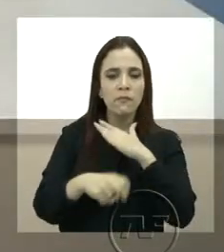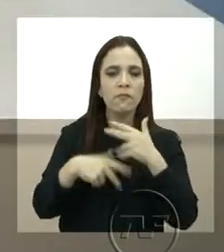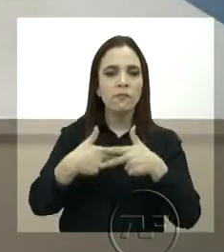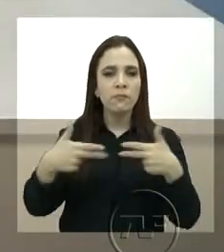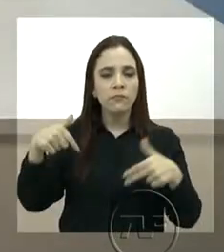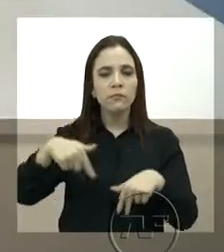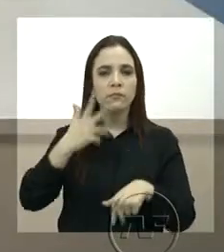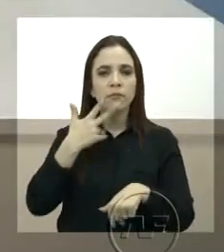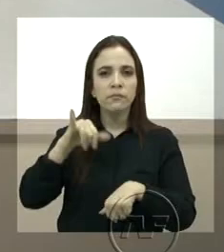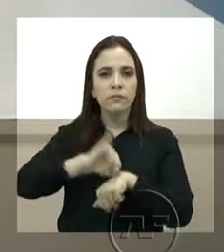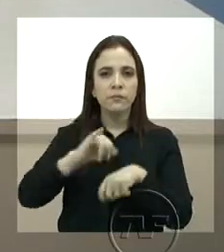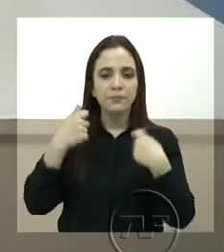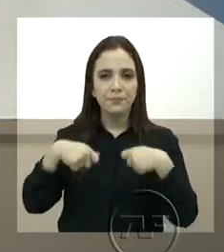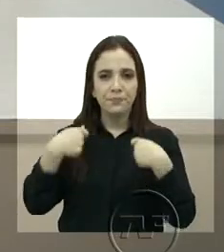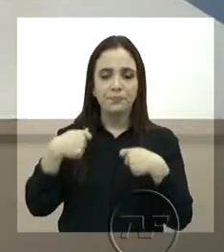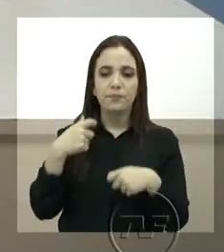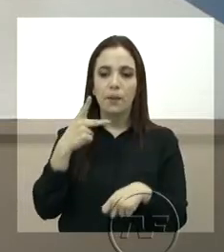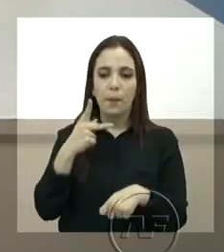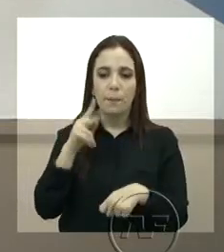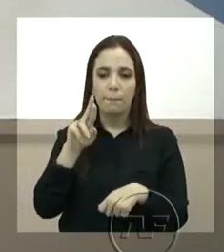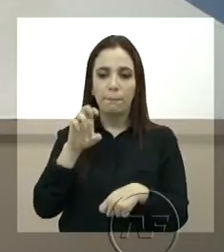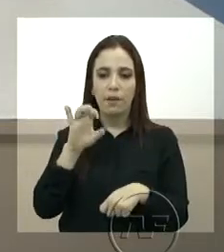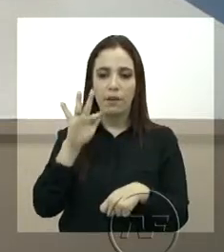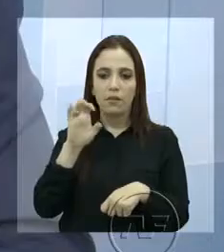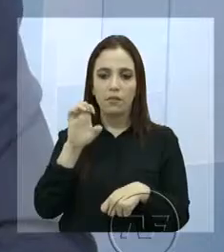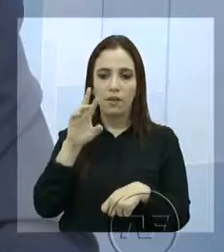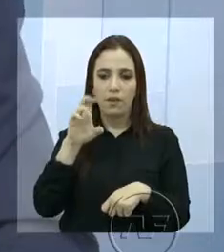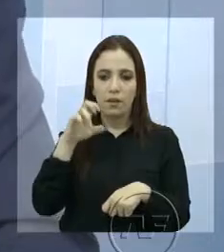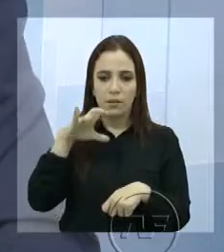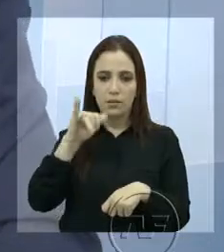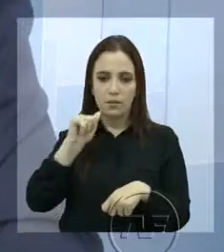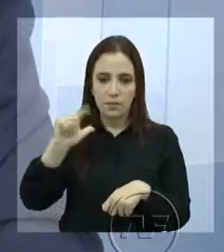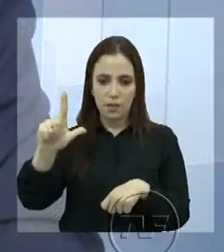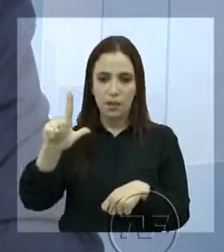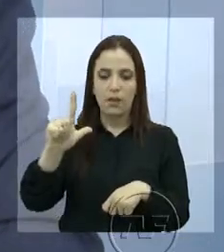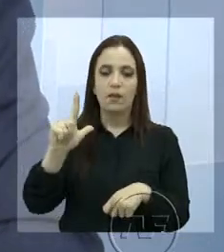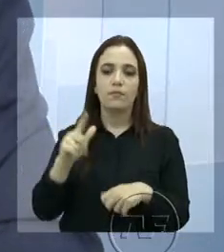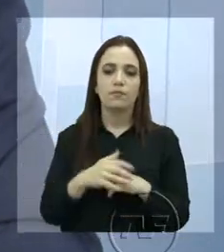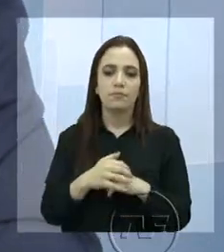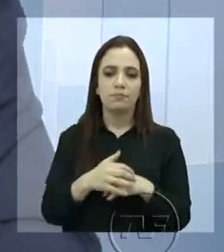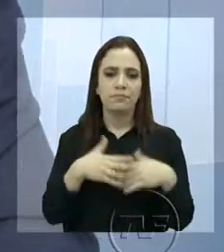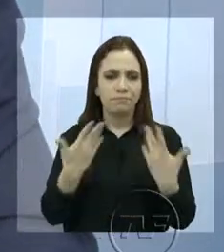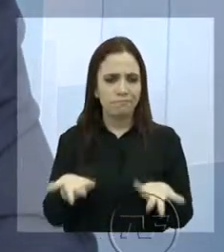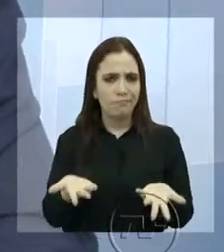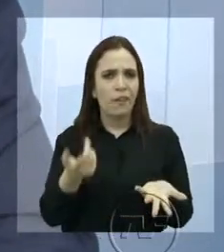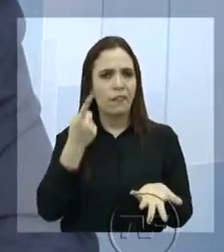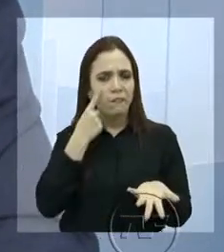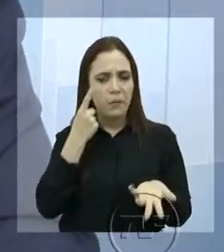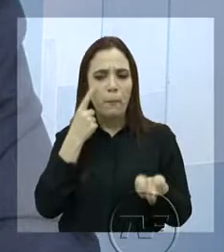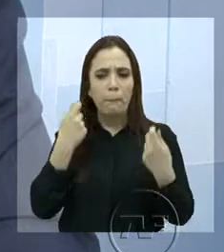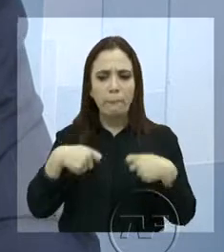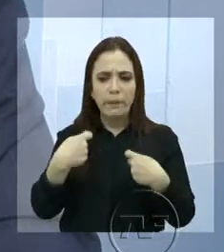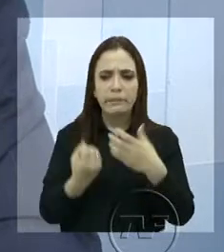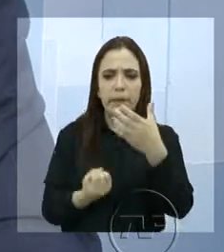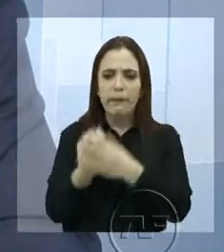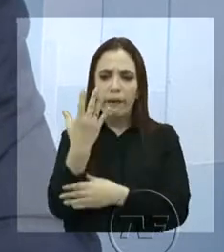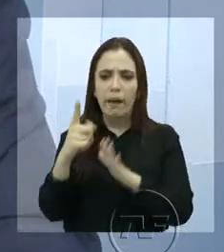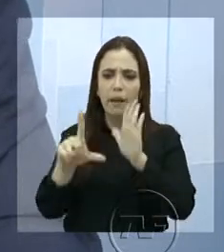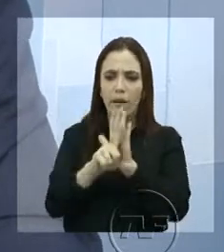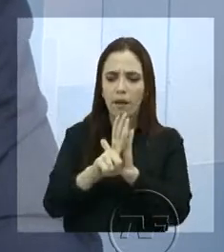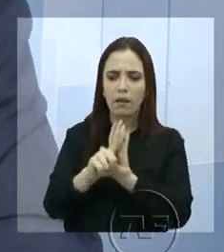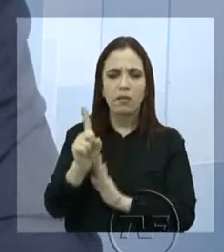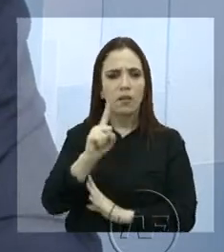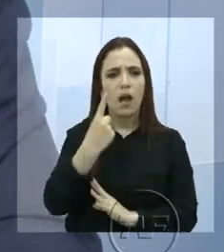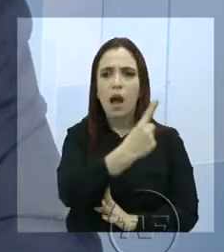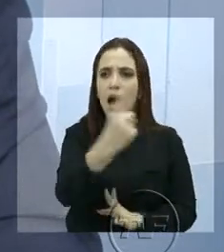sejam preferenciais. Eu gostaria muito, Paulo, de que a gente não precisasse criar uma lei para isso, sabe? É uma